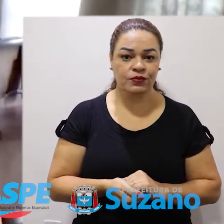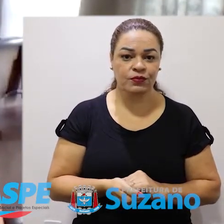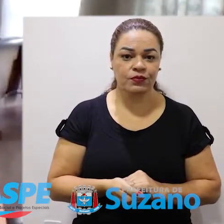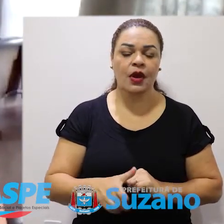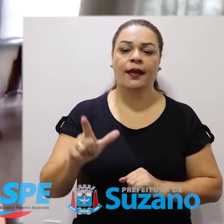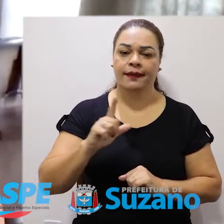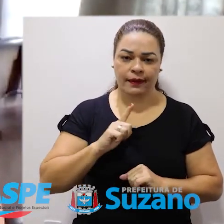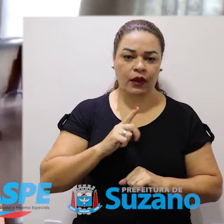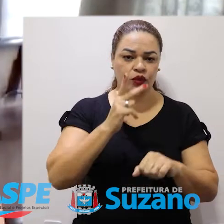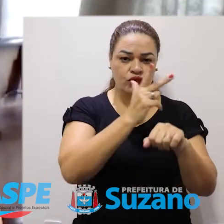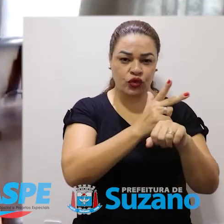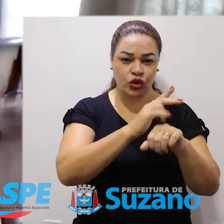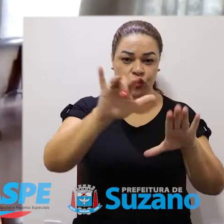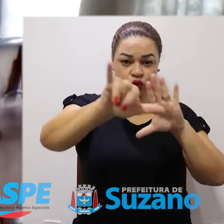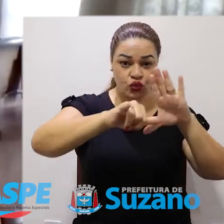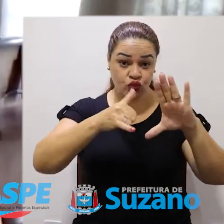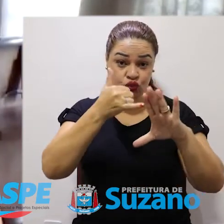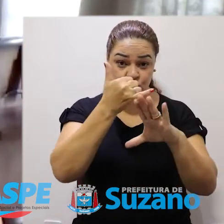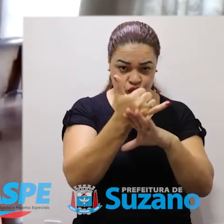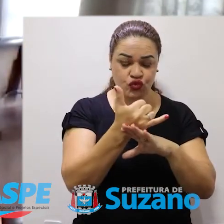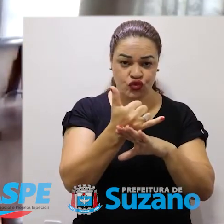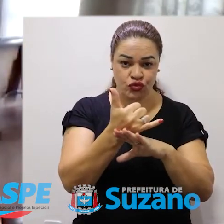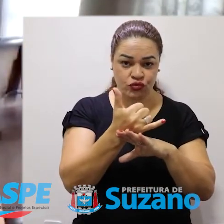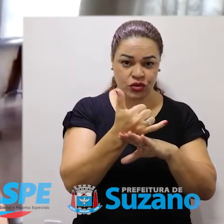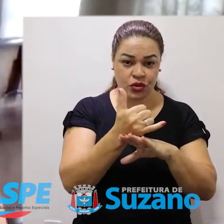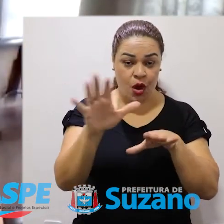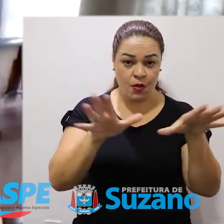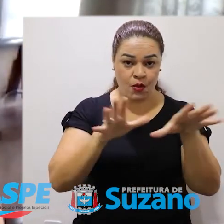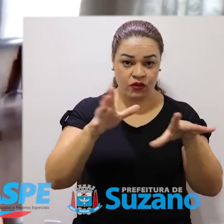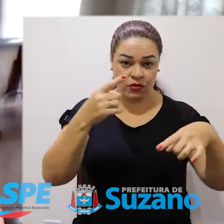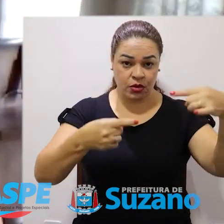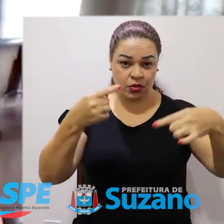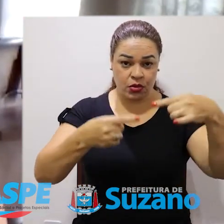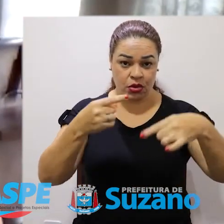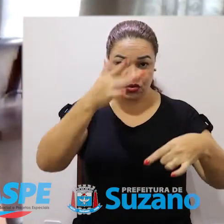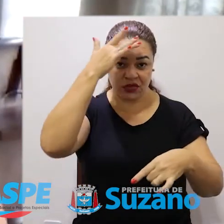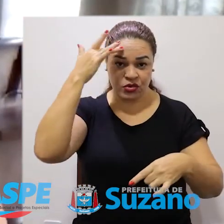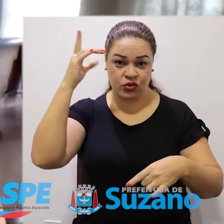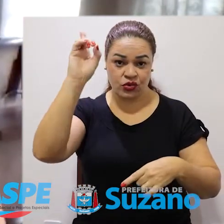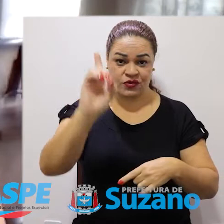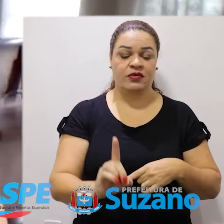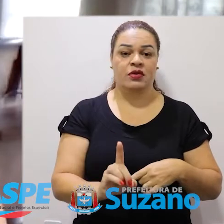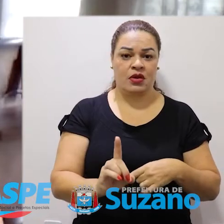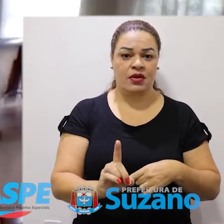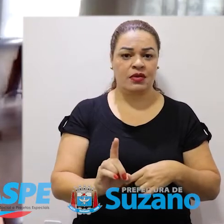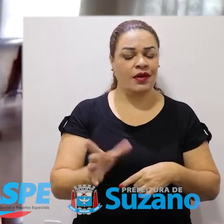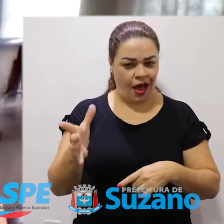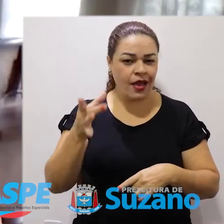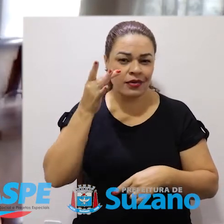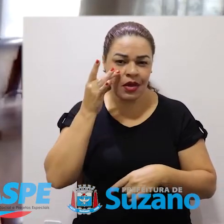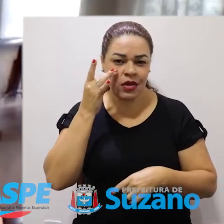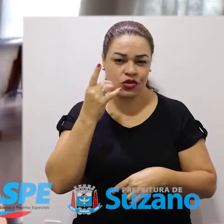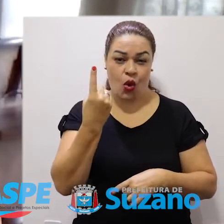um documentário muito interessante no YouTube que chama Movimento Político das Pessoas com Deficiência. Quando vocês puderem assistir, ele